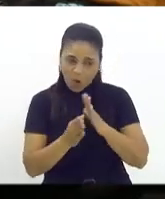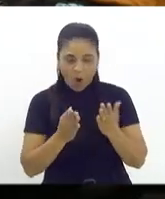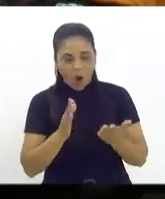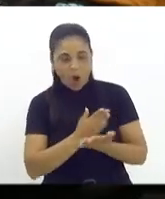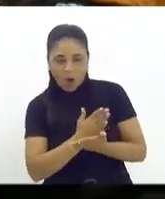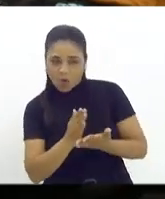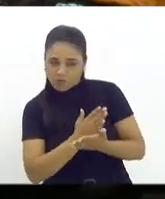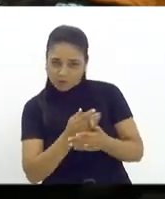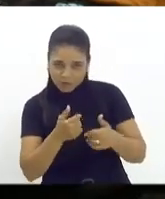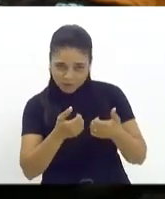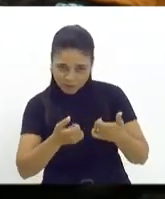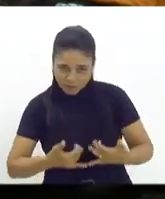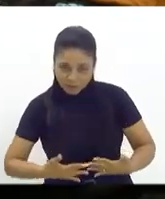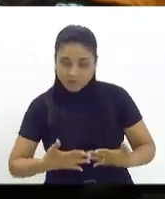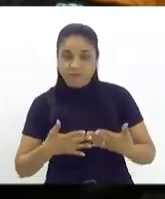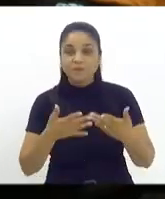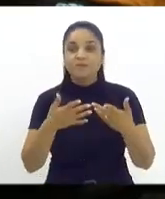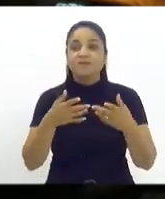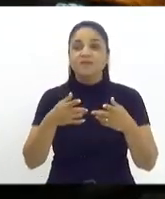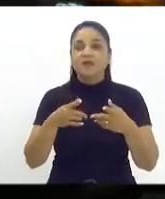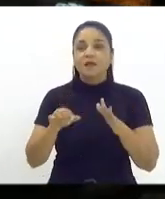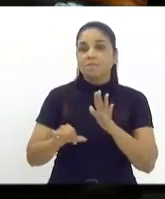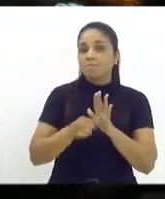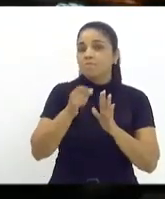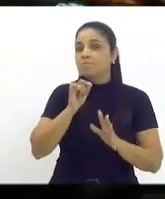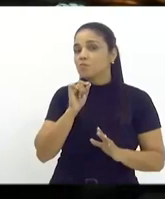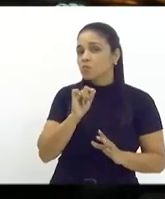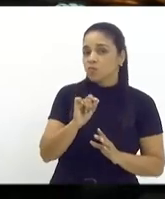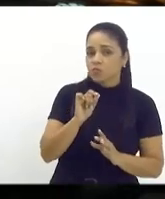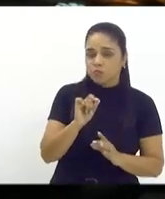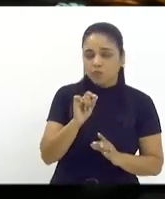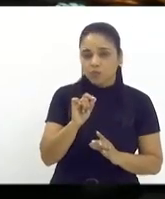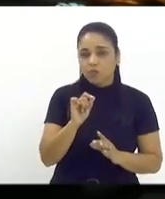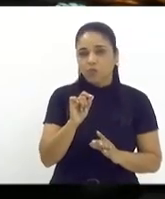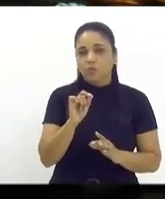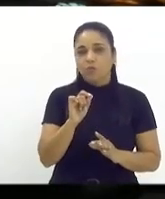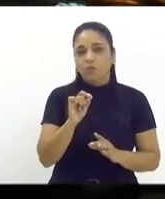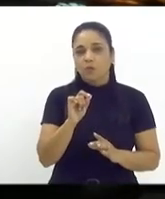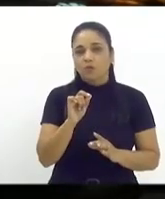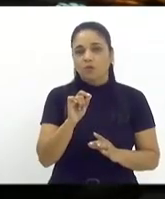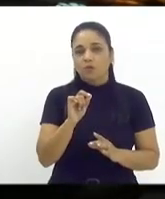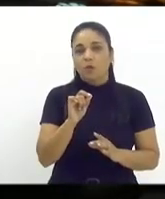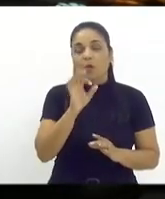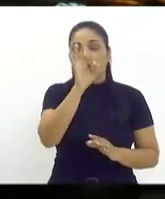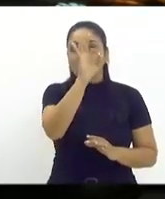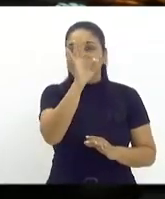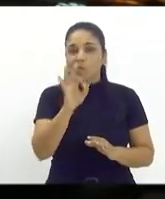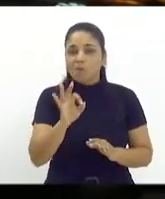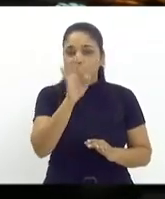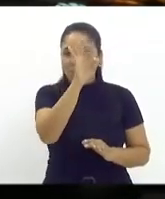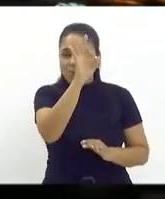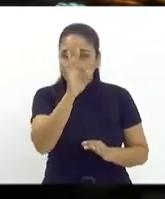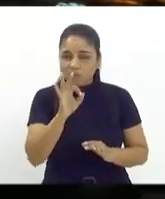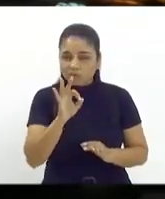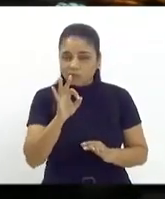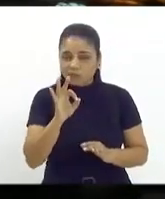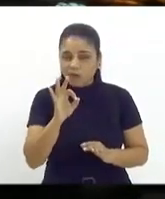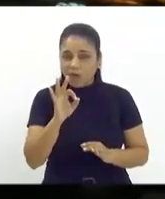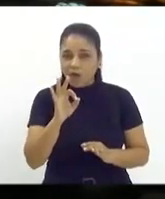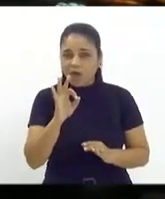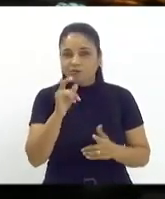apresentou a primeira delas é justamente em relação ao percentual de casos que